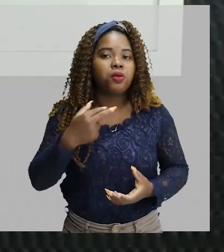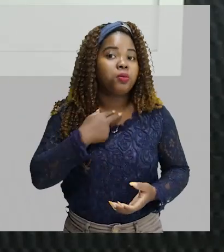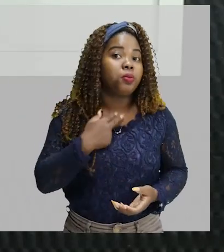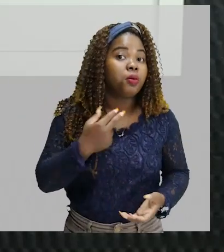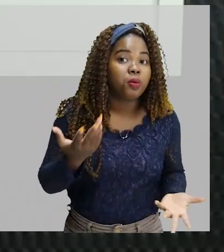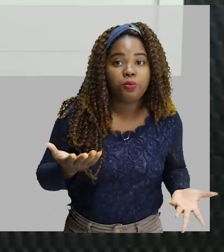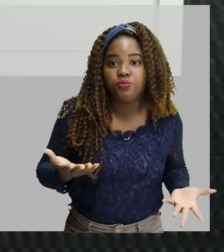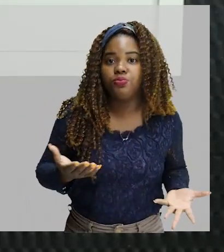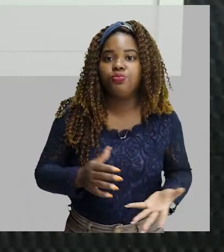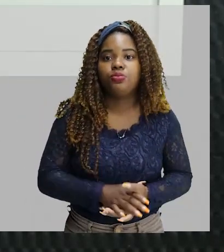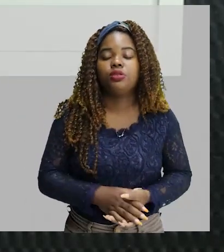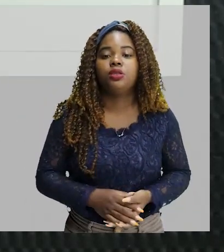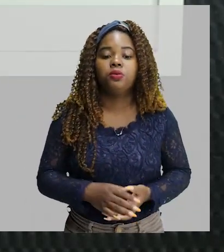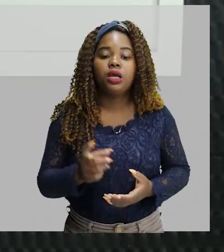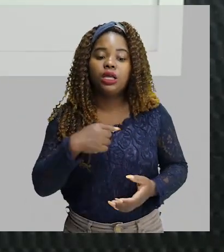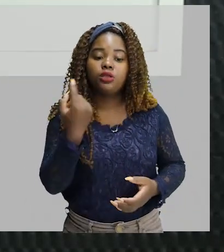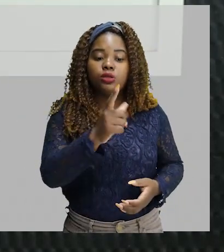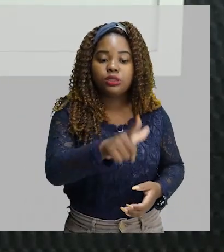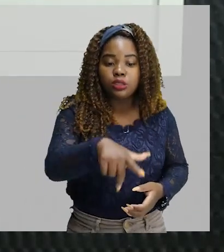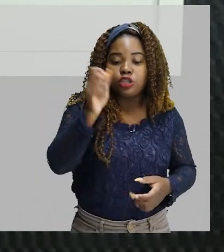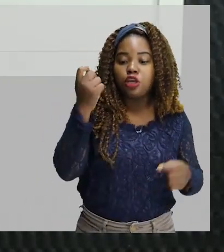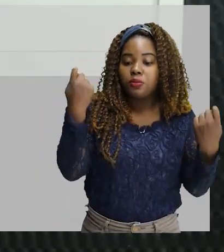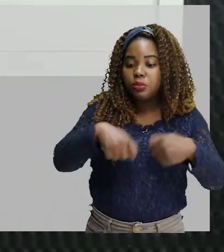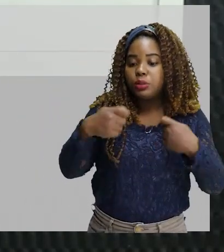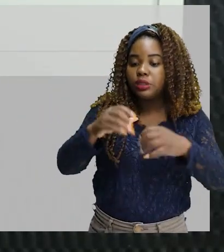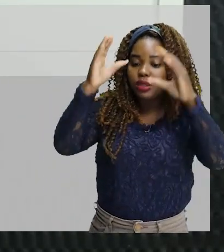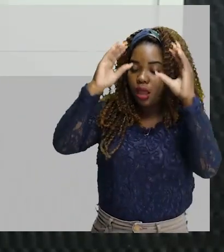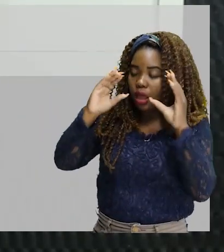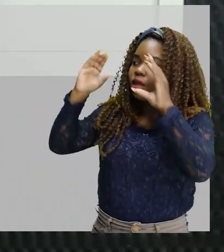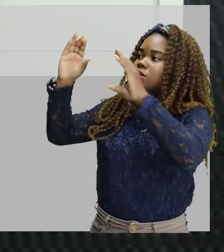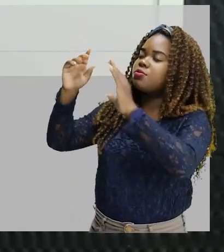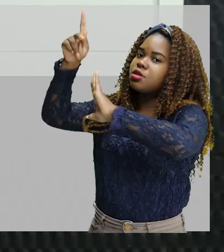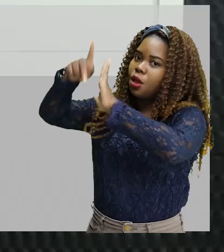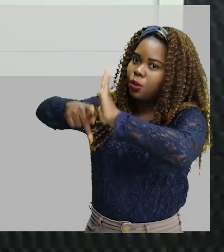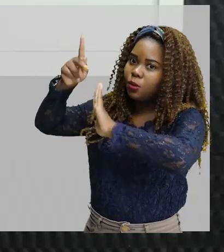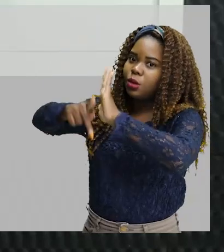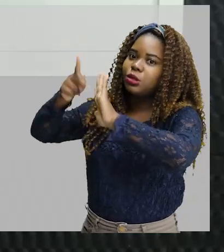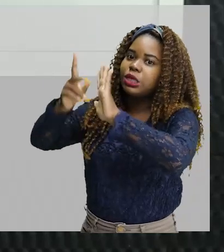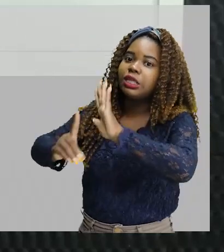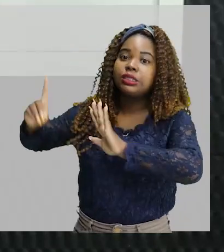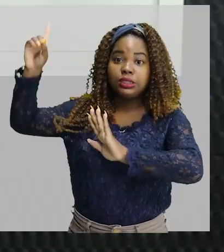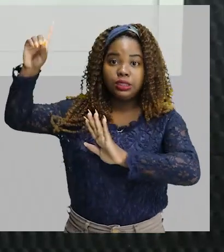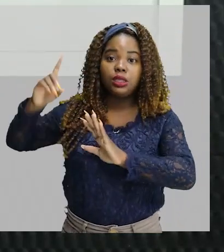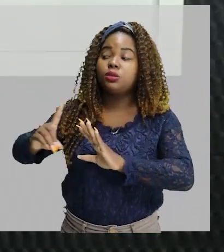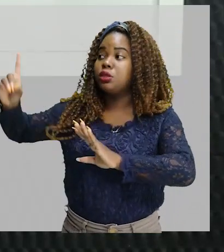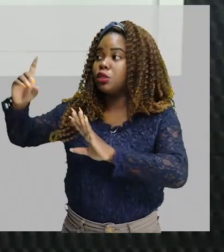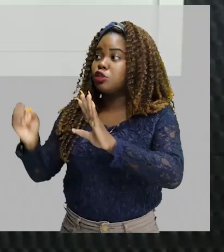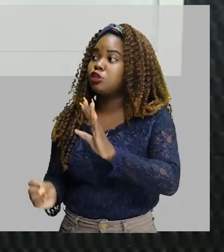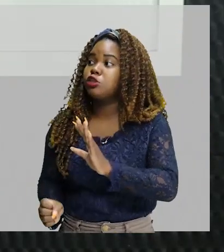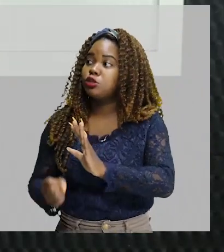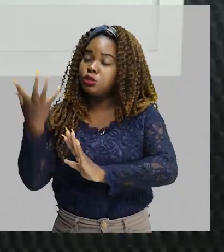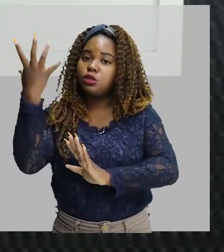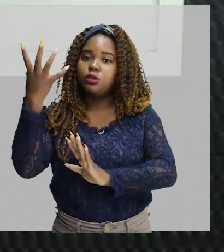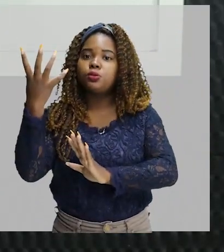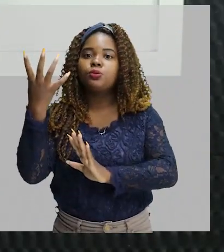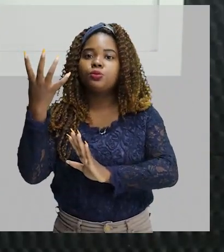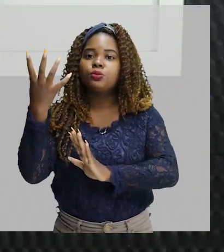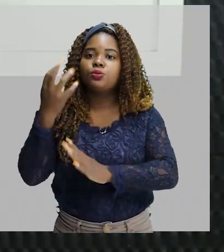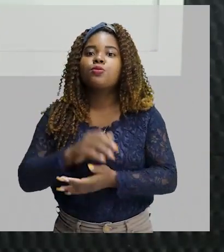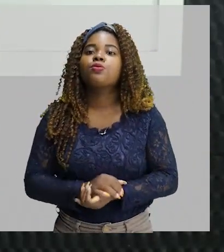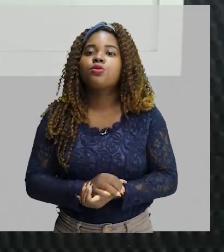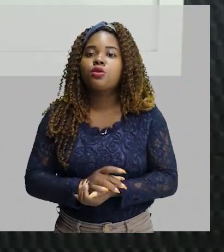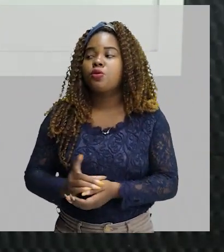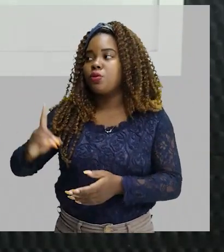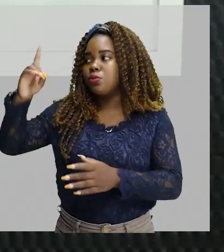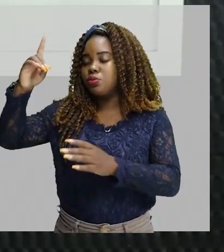elas precisam obedecer um projeto, que é aquilo que Deus delineou para nós, aquilo que Deus criou, e como delineação de Deus,